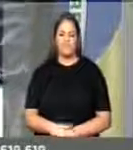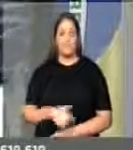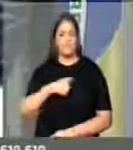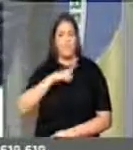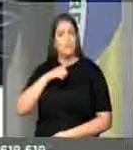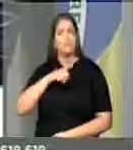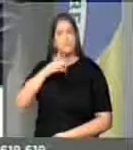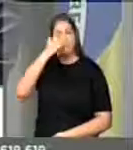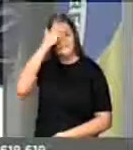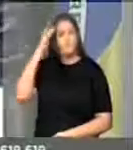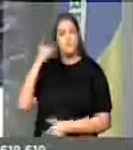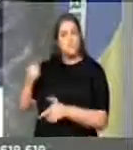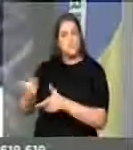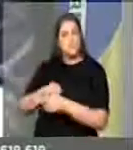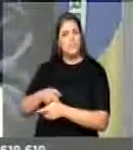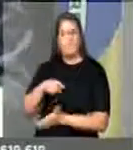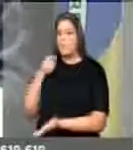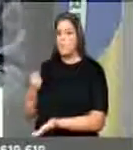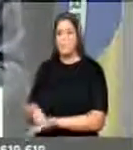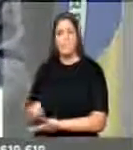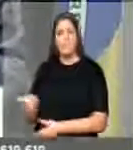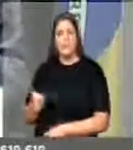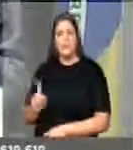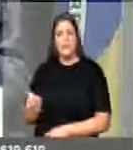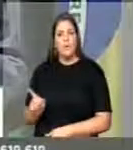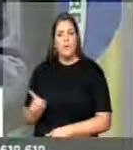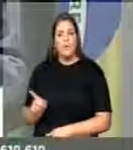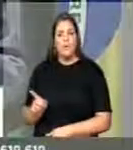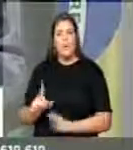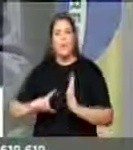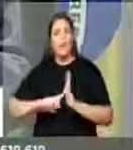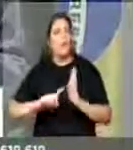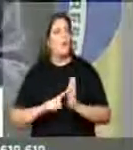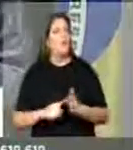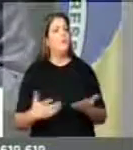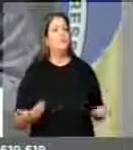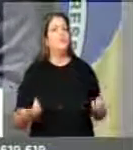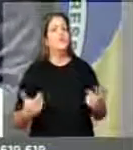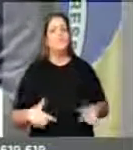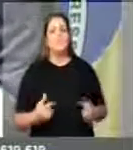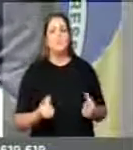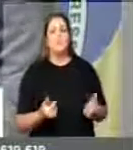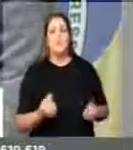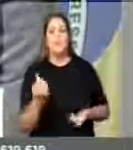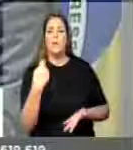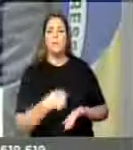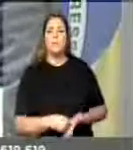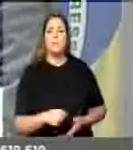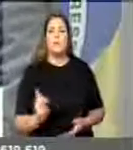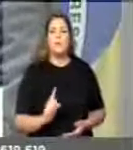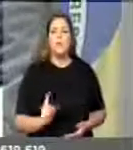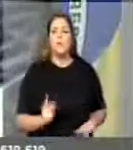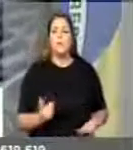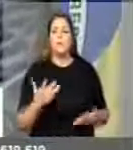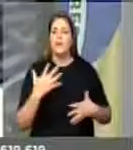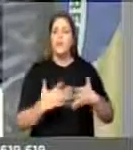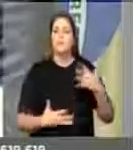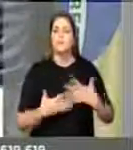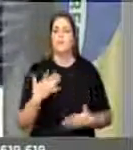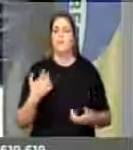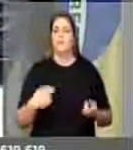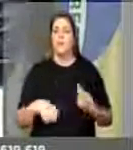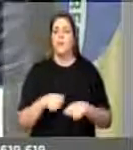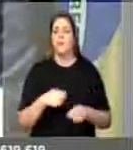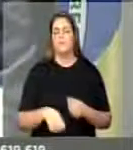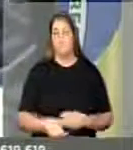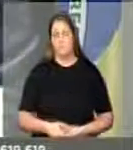a cidade está lá com os comerciantes sem receber o seu dinheiro e sem a viabilização do comércio que preparou para aquele